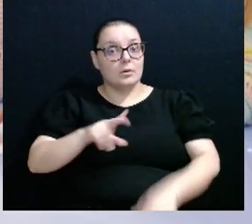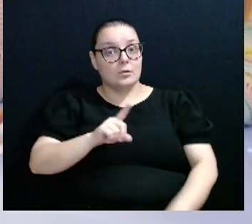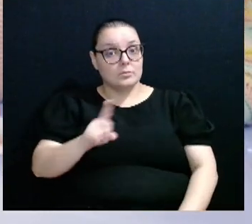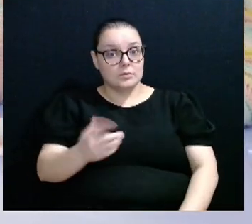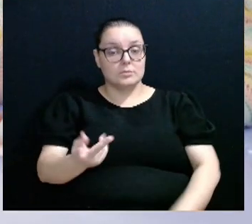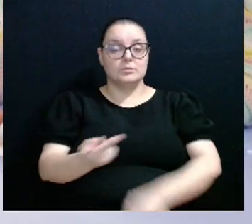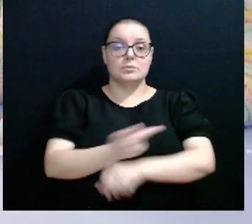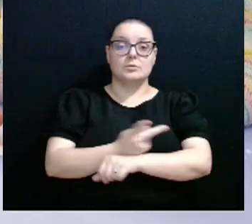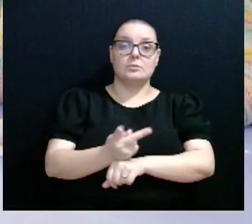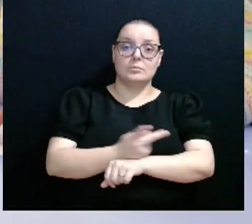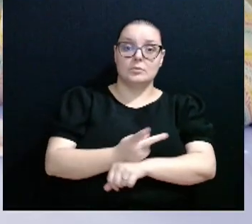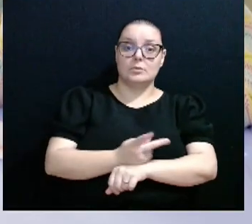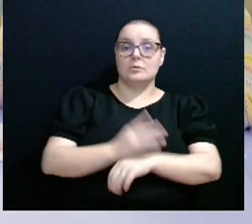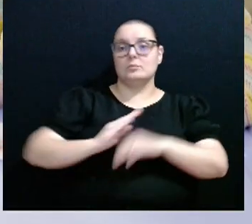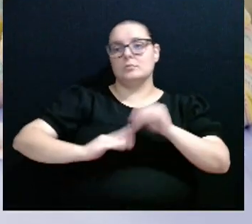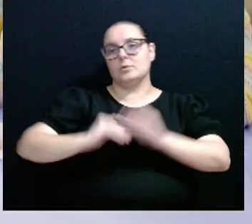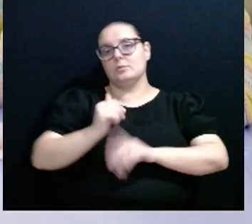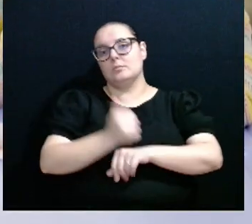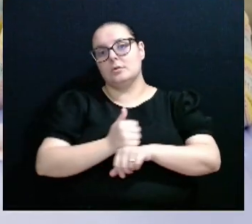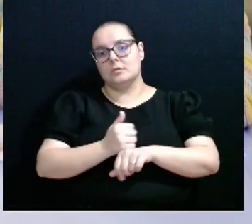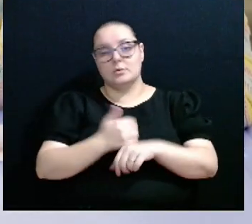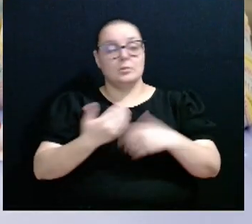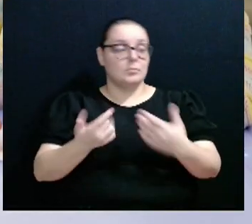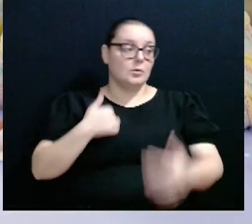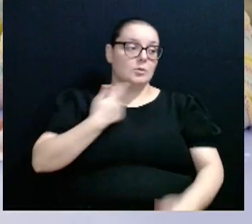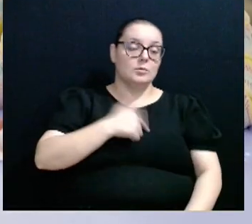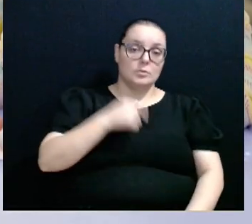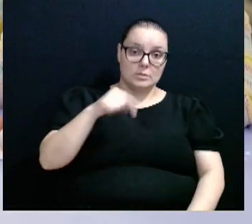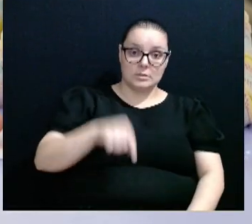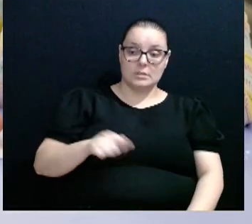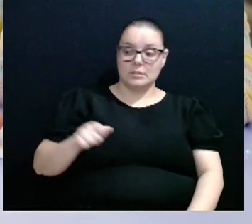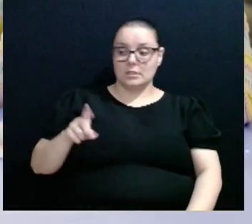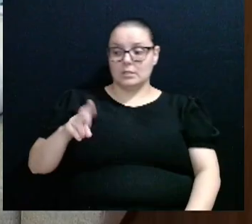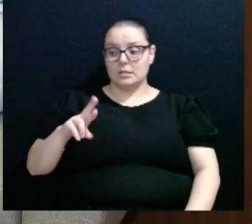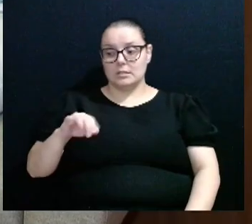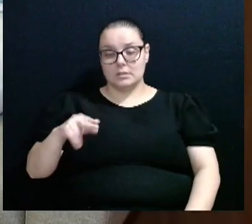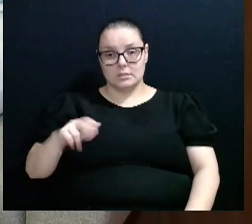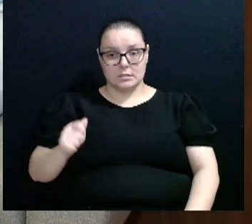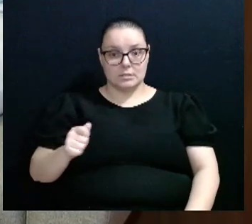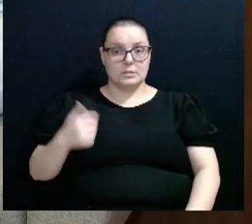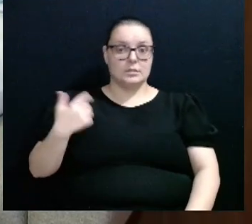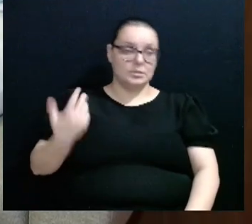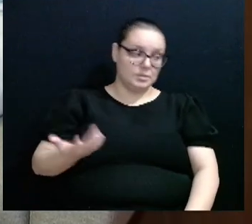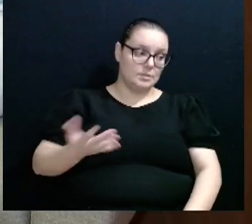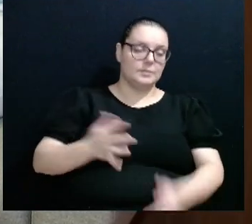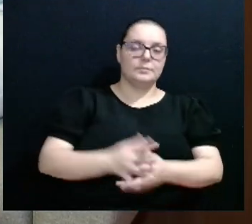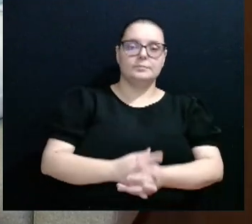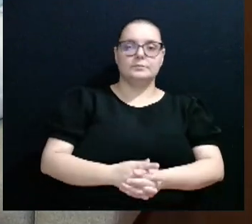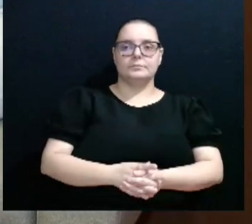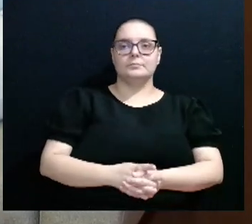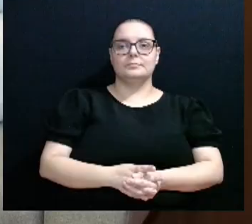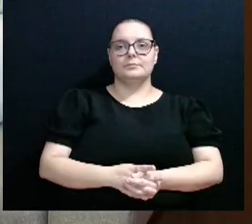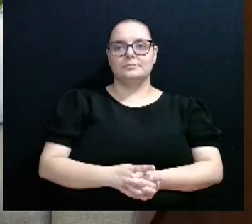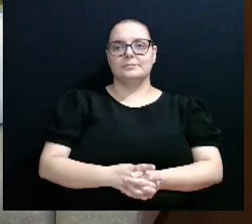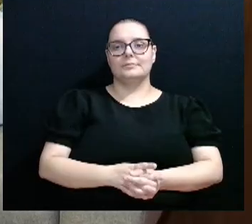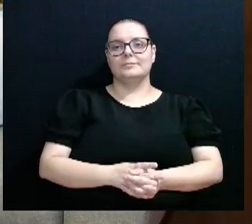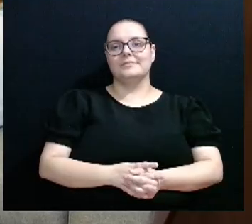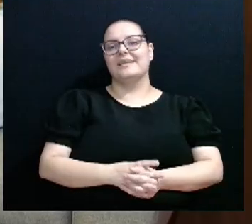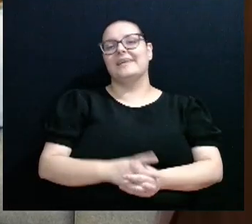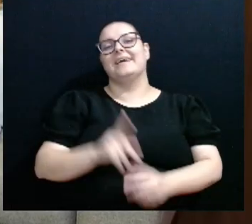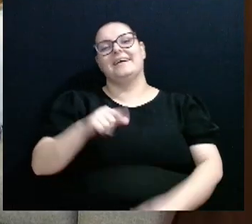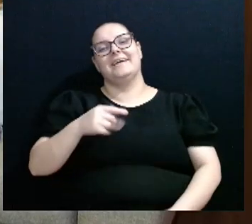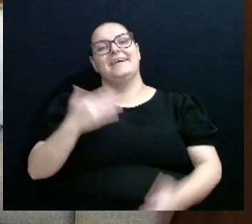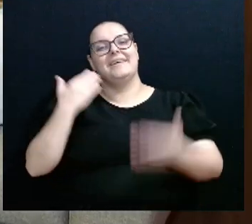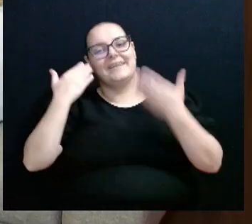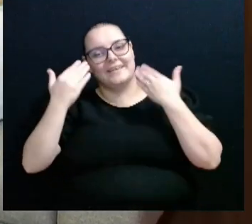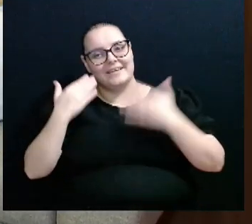profissional. Bom, estamos aqui com a Adriana Pelissari. Adriana Pelissari. Psicóloga,